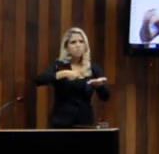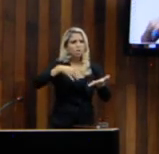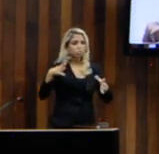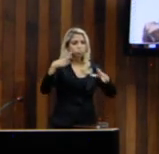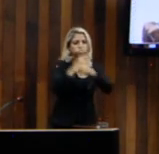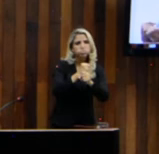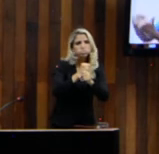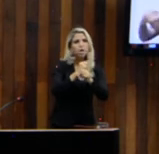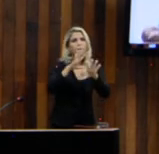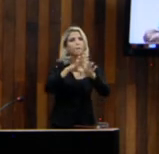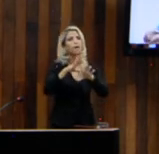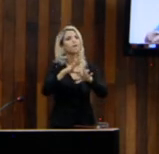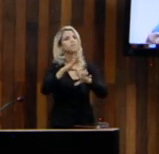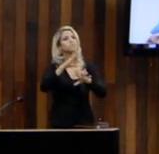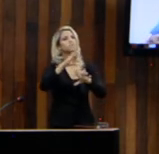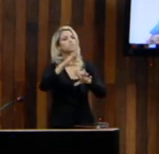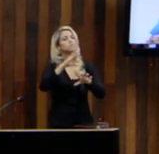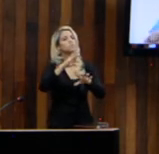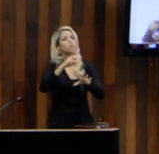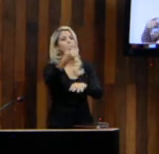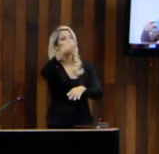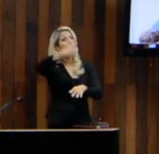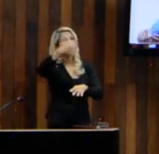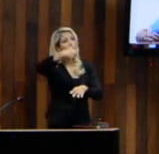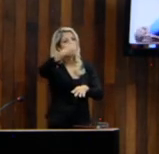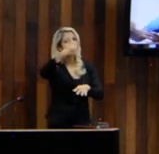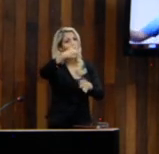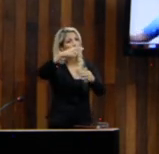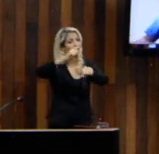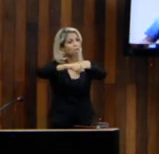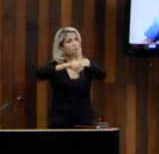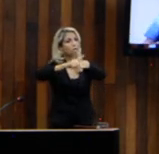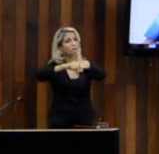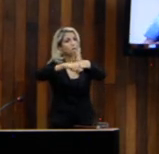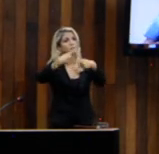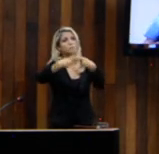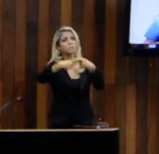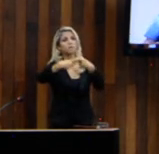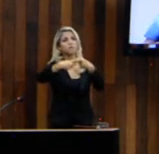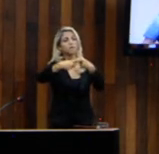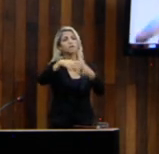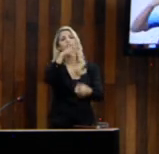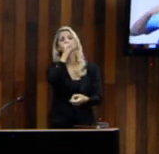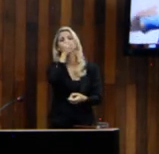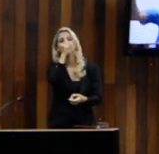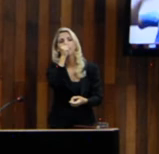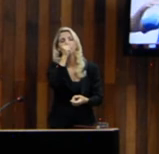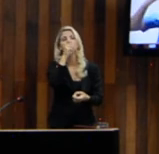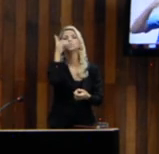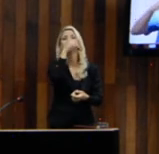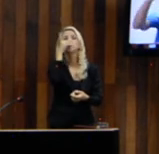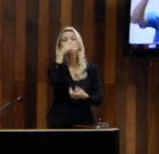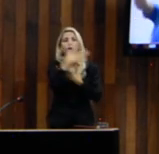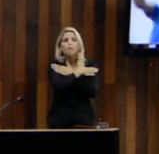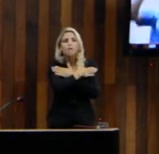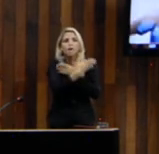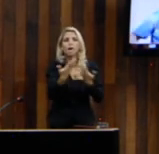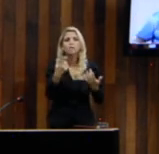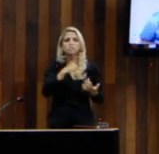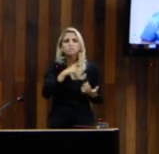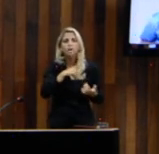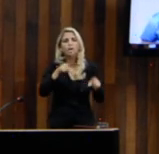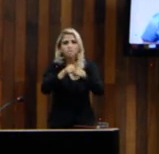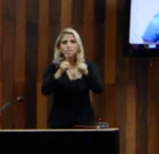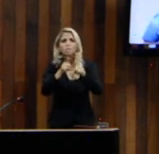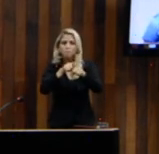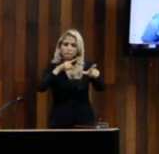que o diurno ganha bem menos. Porque é só sábado, domingo e feriado. Só que eu coloquei direto para ver se ajudava mais um pouco